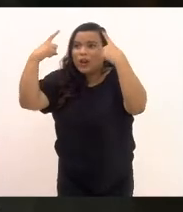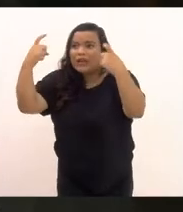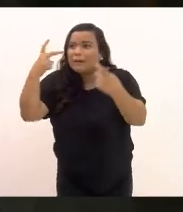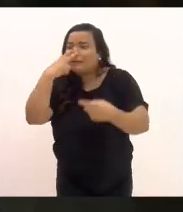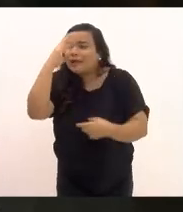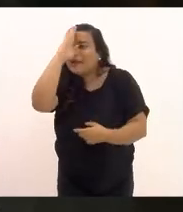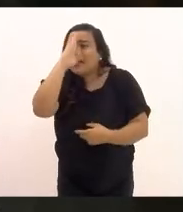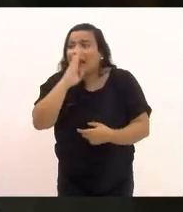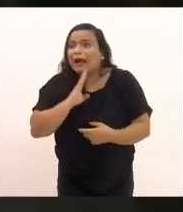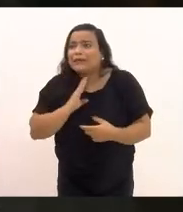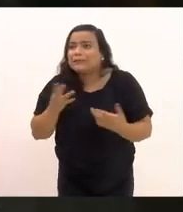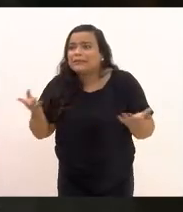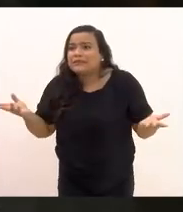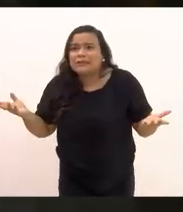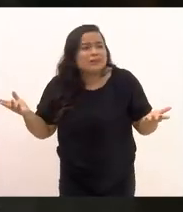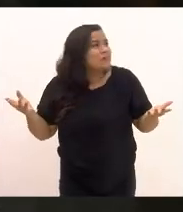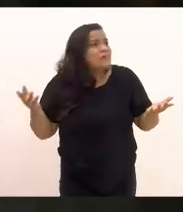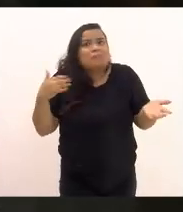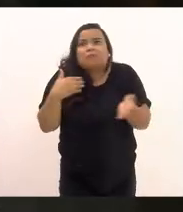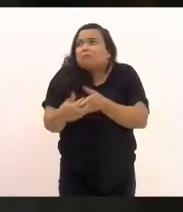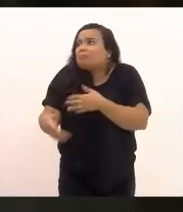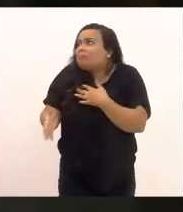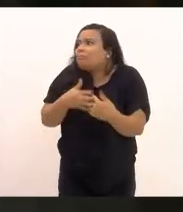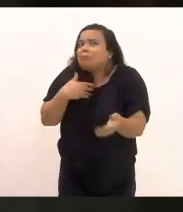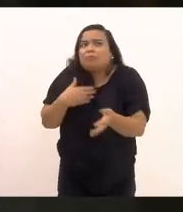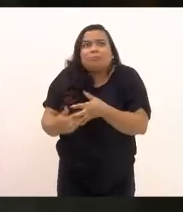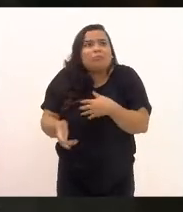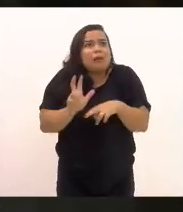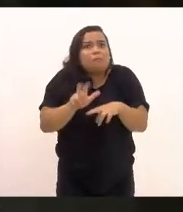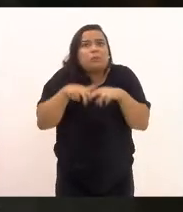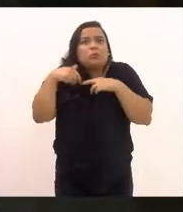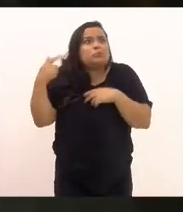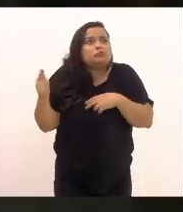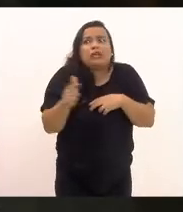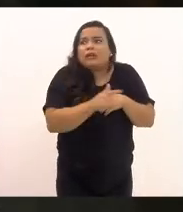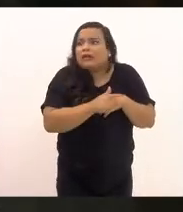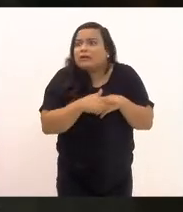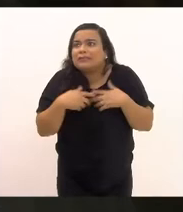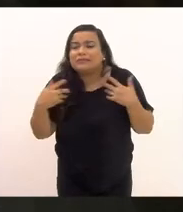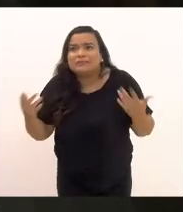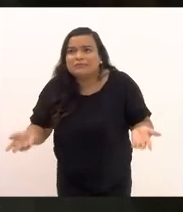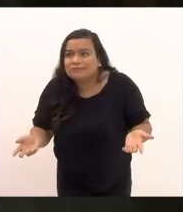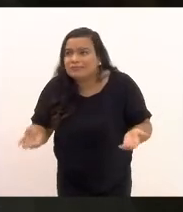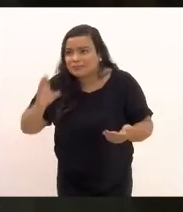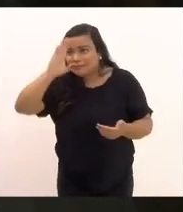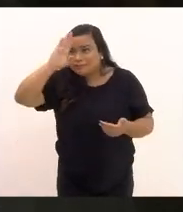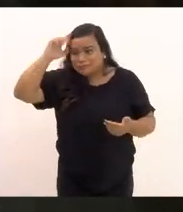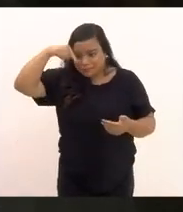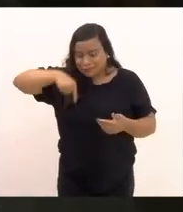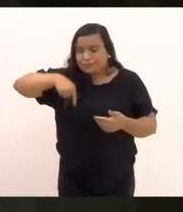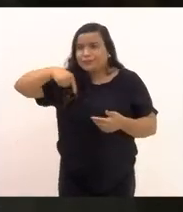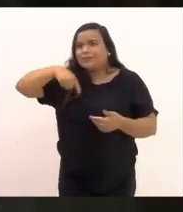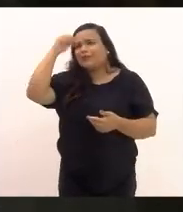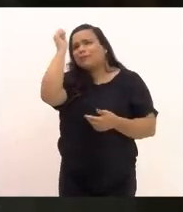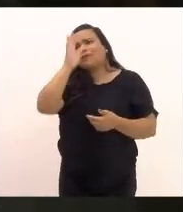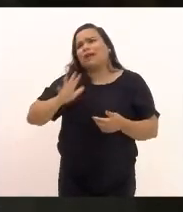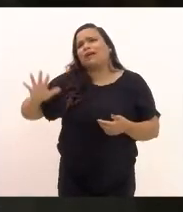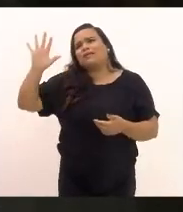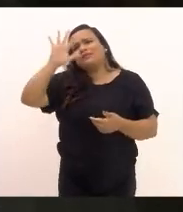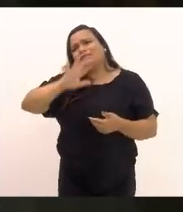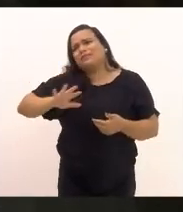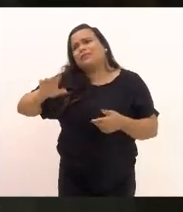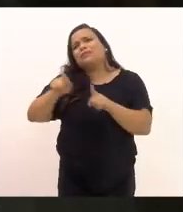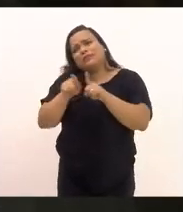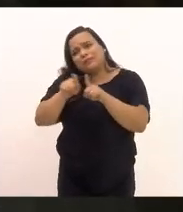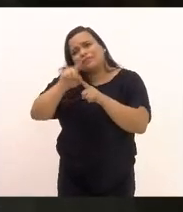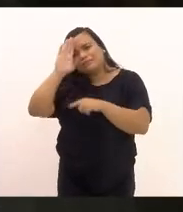gratuita que vive o mundo, em especial o nosso país, em especial o nosso